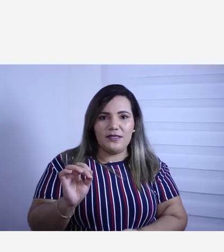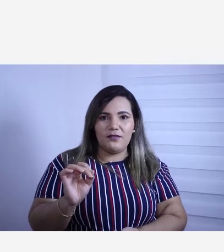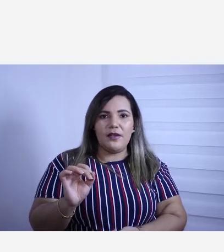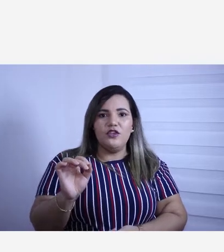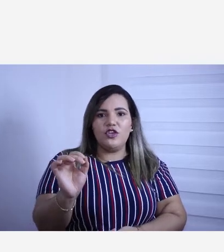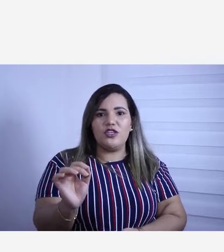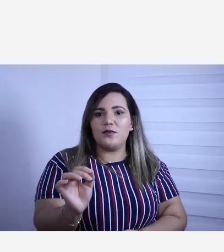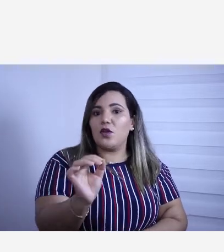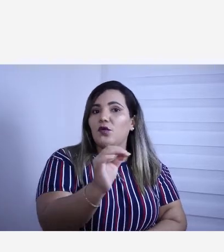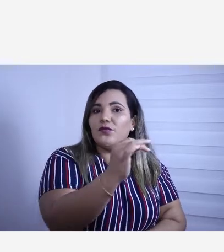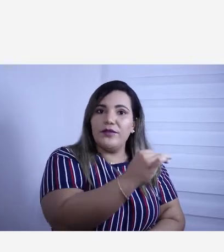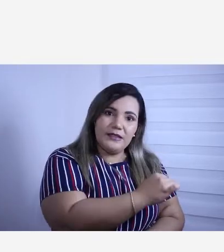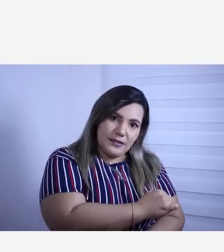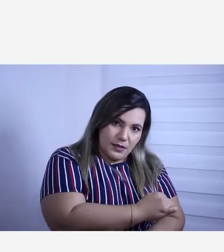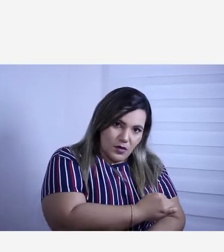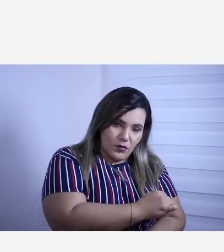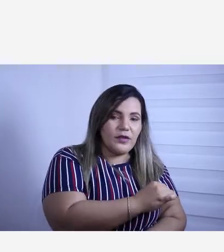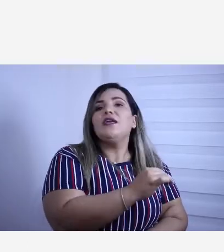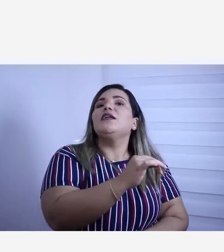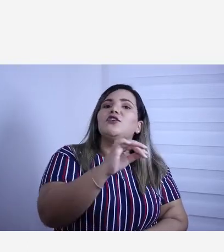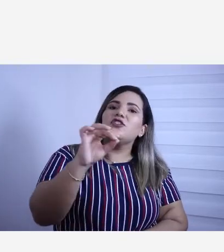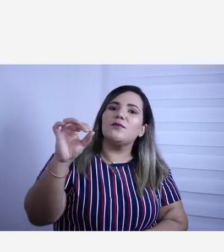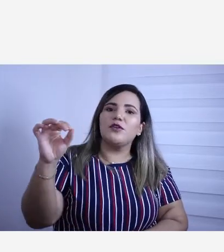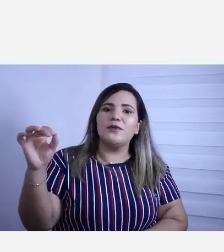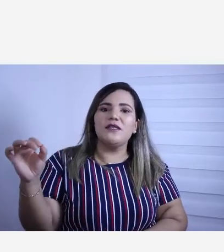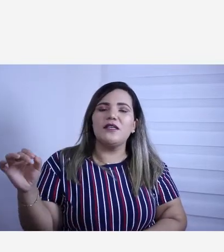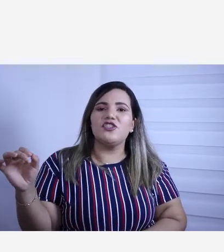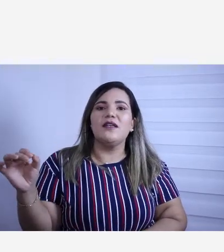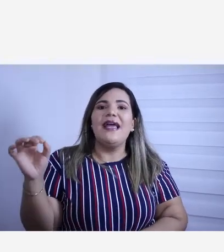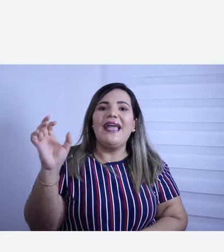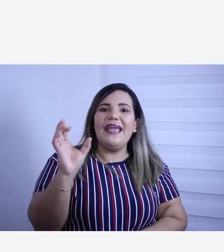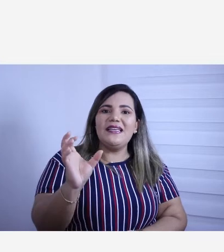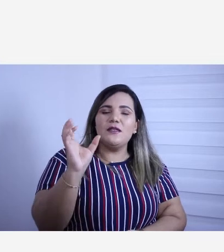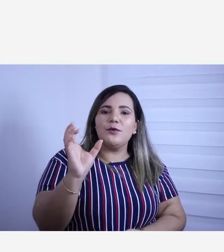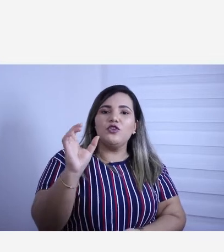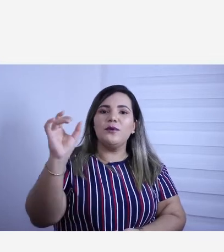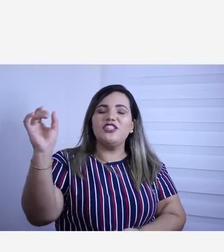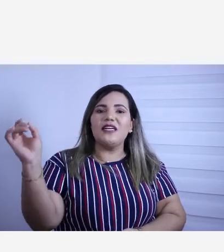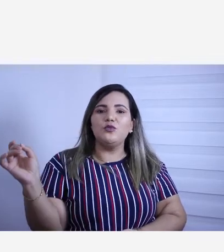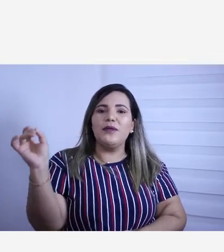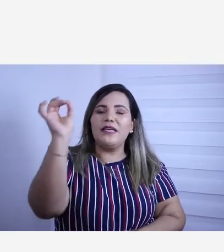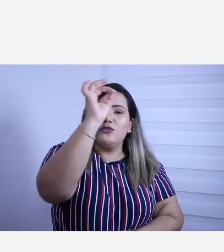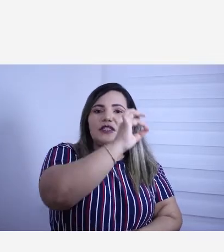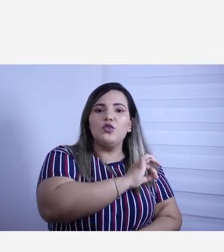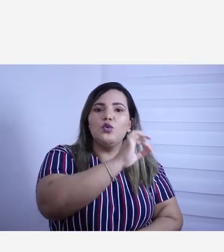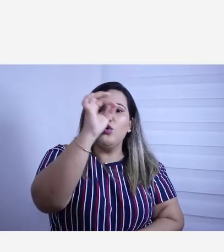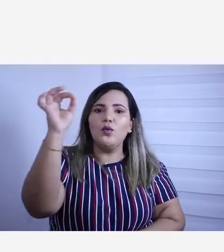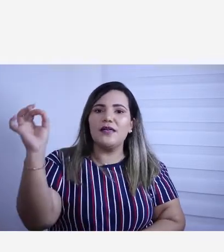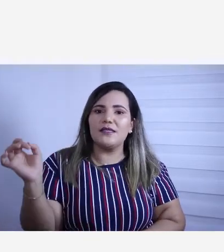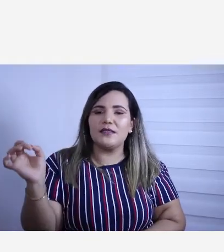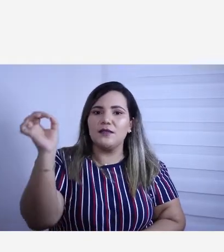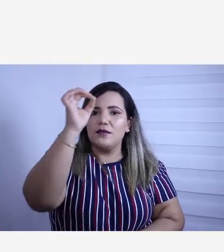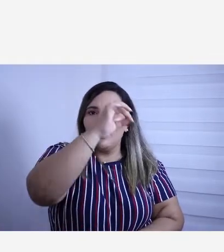diferença aqui observe nós temos com 2019 e nós temos representation esse pronome ele está no meio